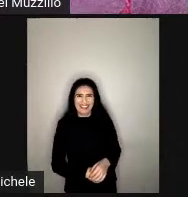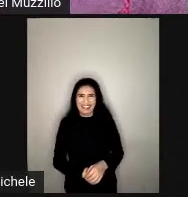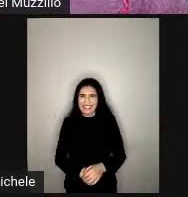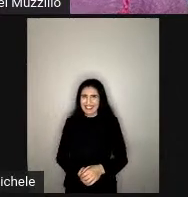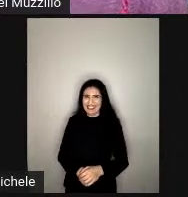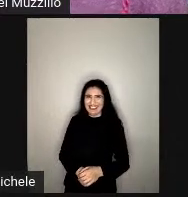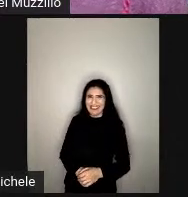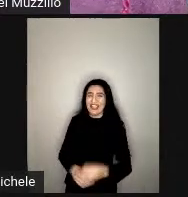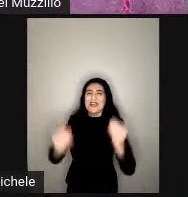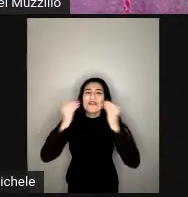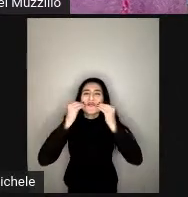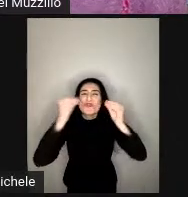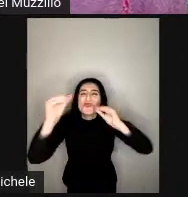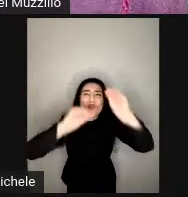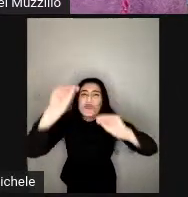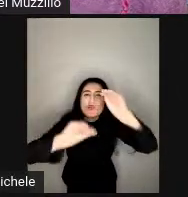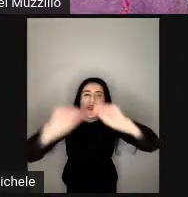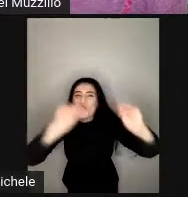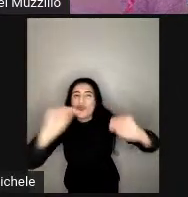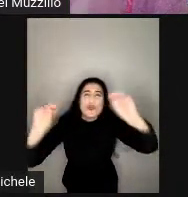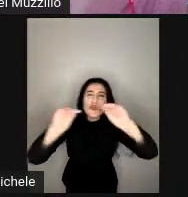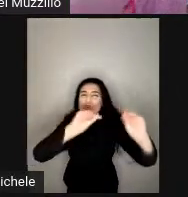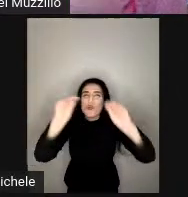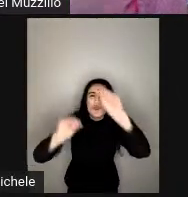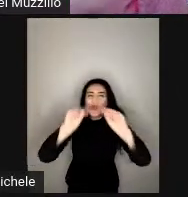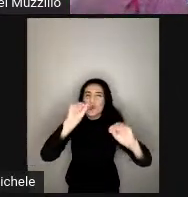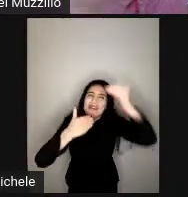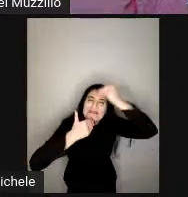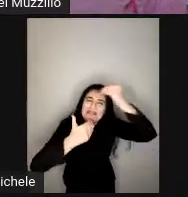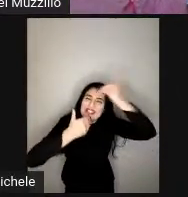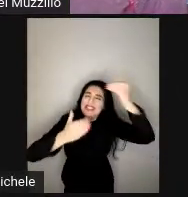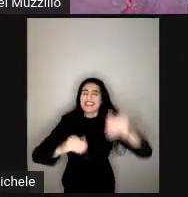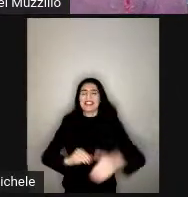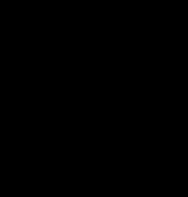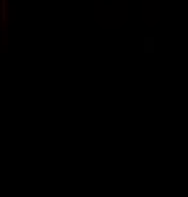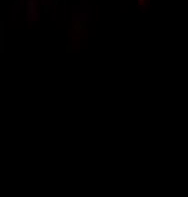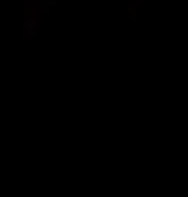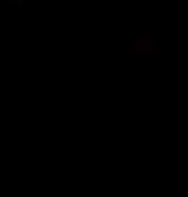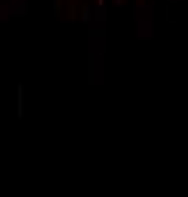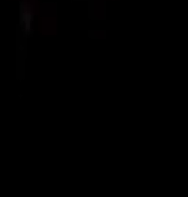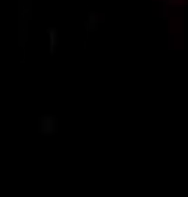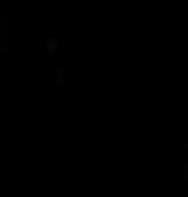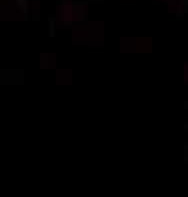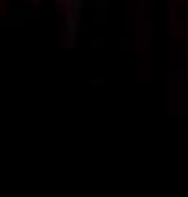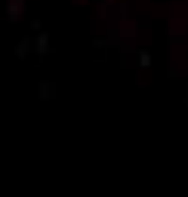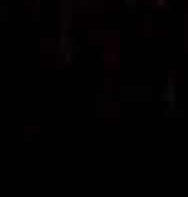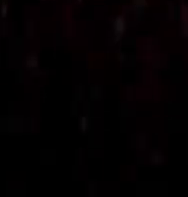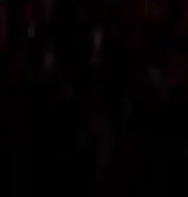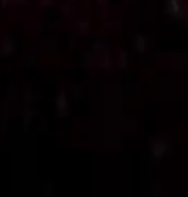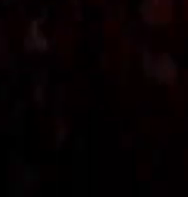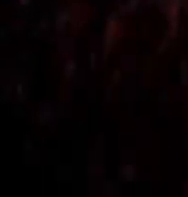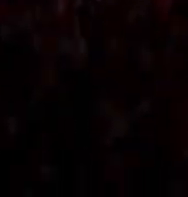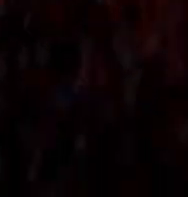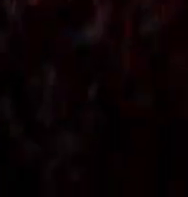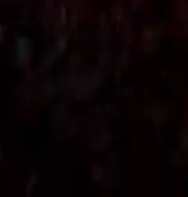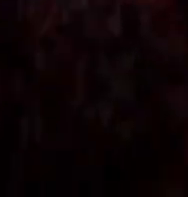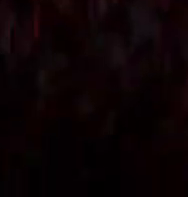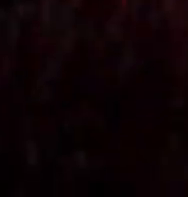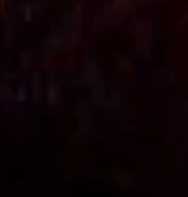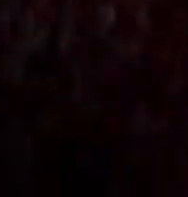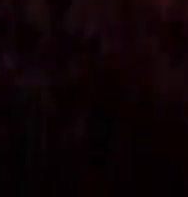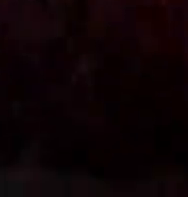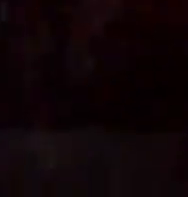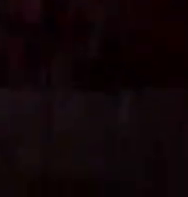Um grande beijo. Obrigado. Beijo a todos. De peito aberto.